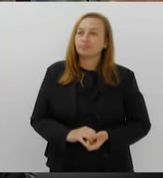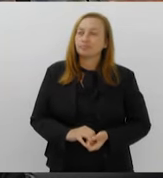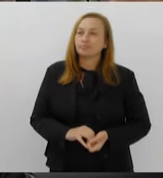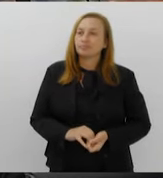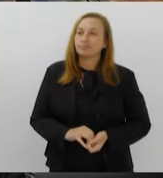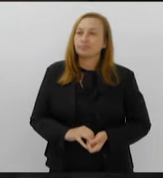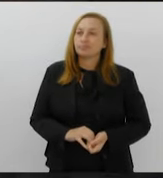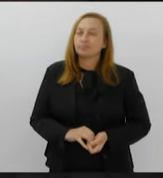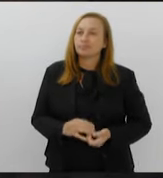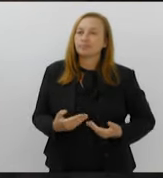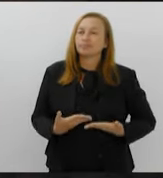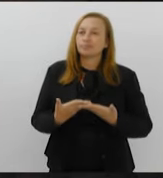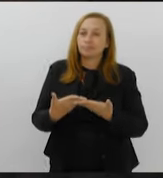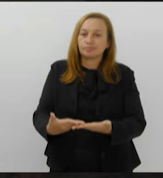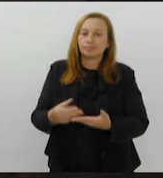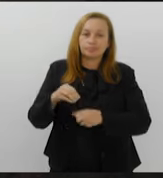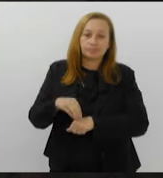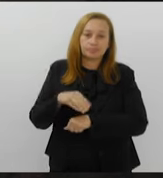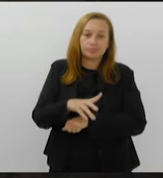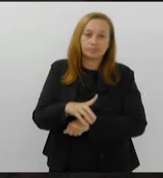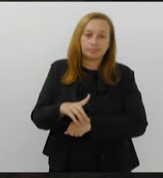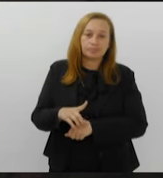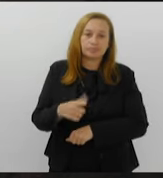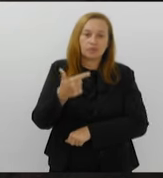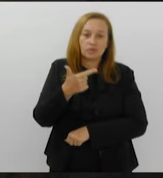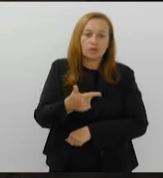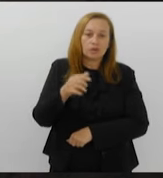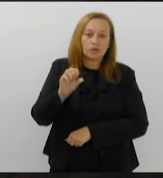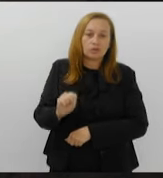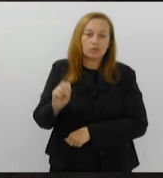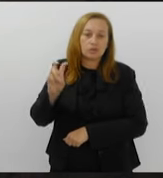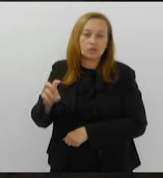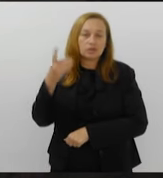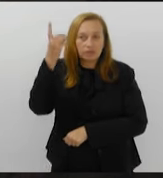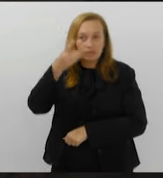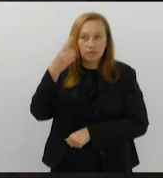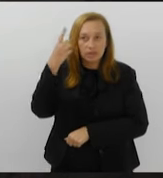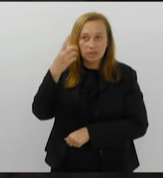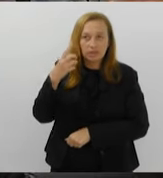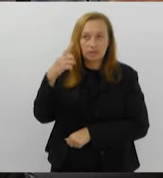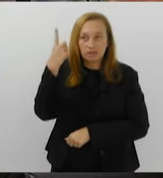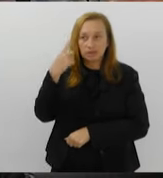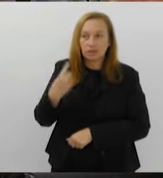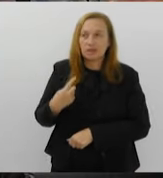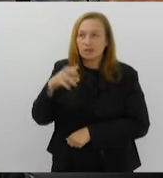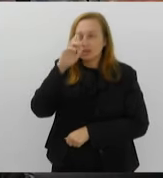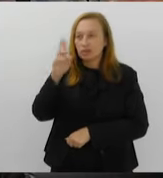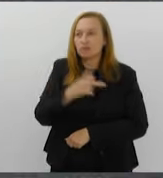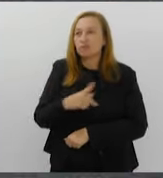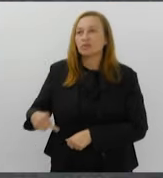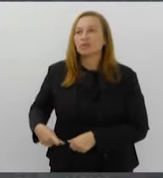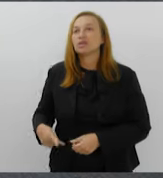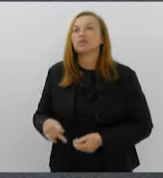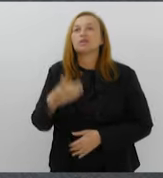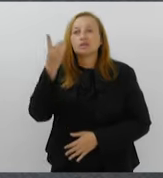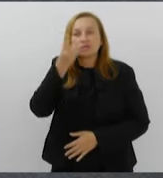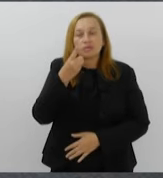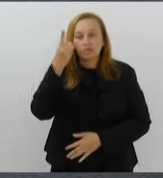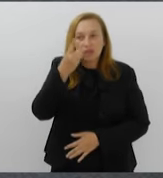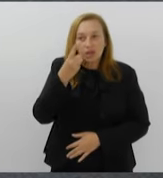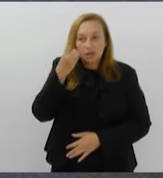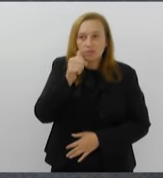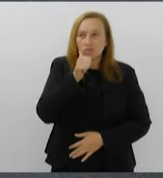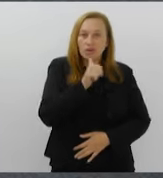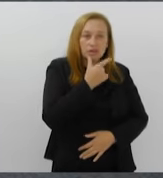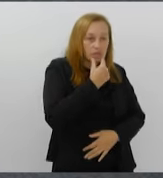Para encaminhar o destaque da emenda 285, deputada Dani Monteiro, por favor. Senhor presidente, deputados e